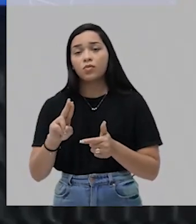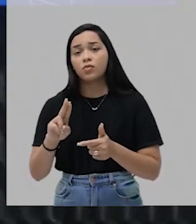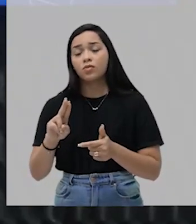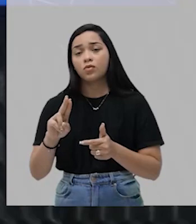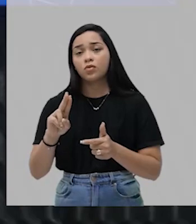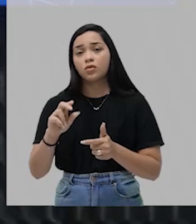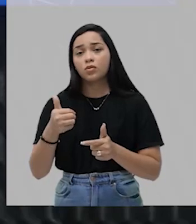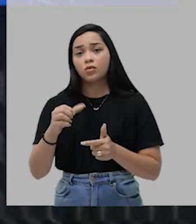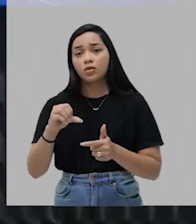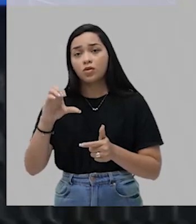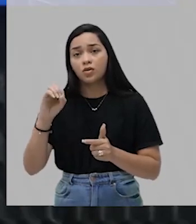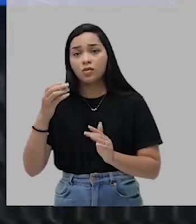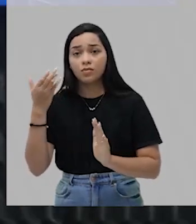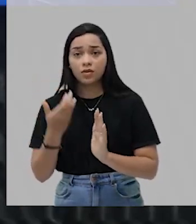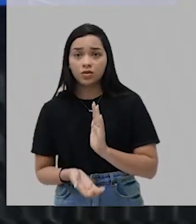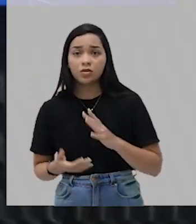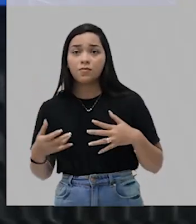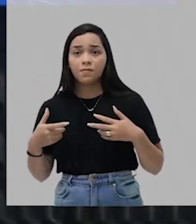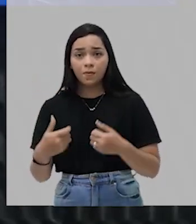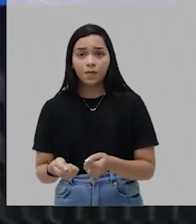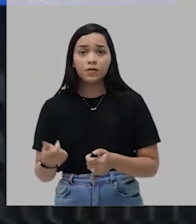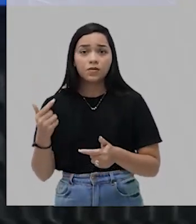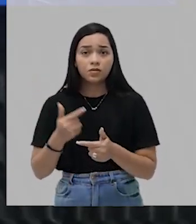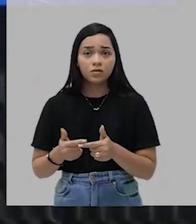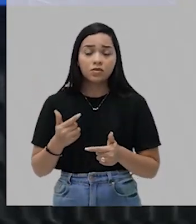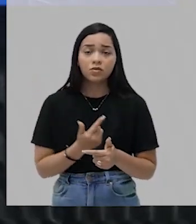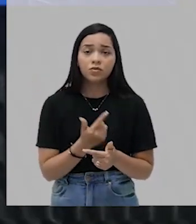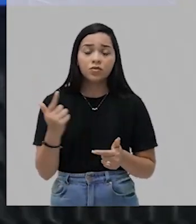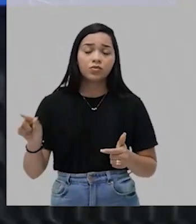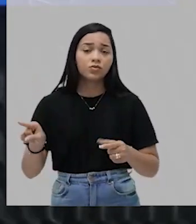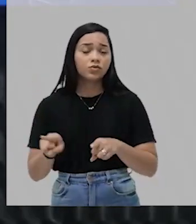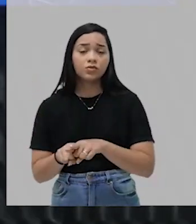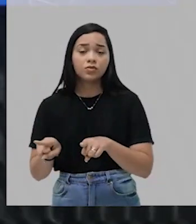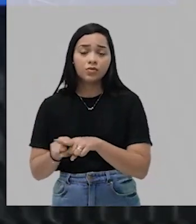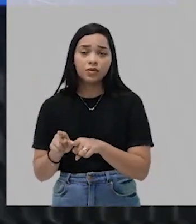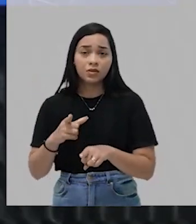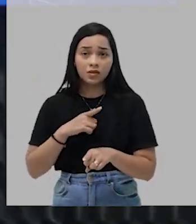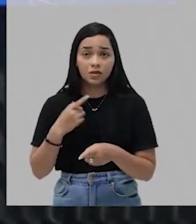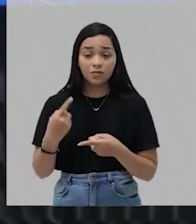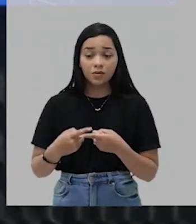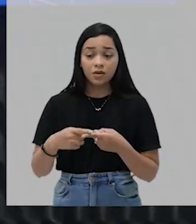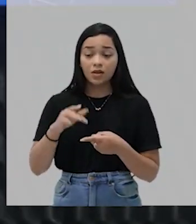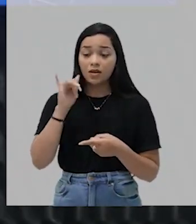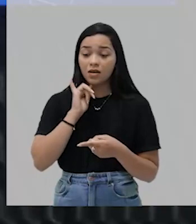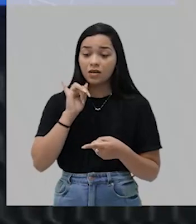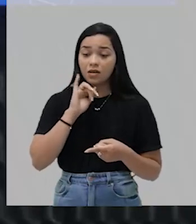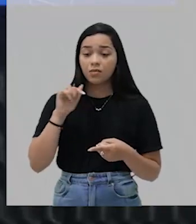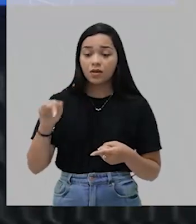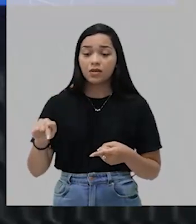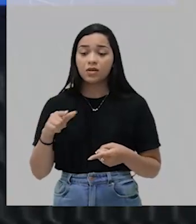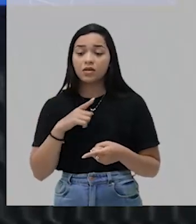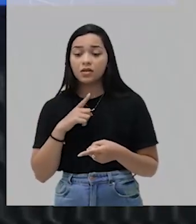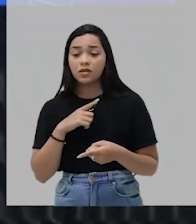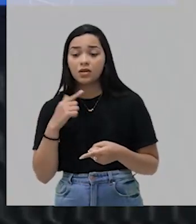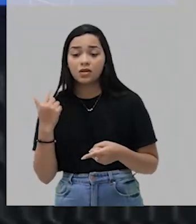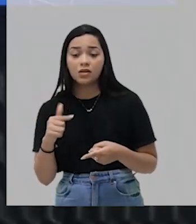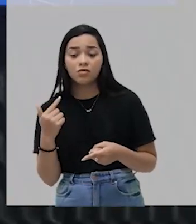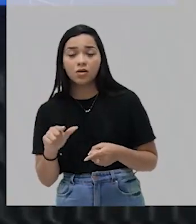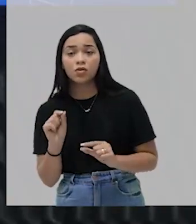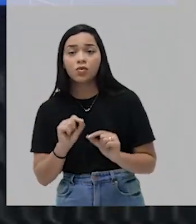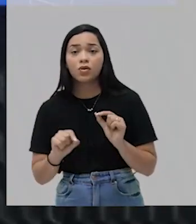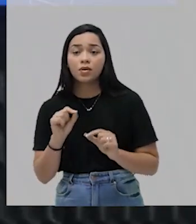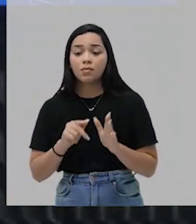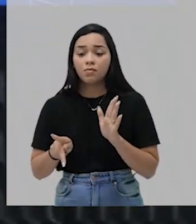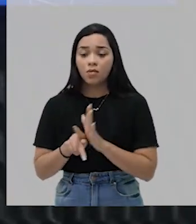perdida. Tá? Todos esses males e outras questões. Porque aqui, por exemplo, não está se colocando a